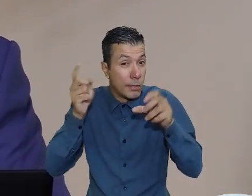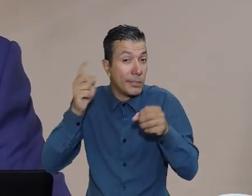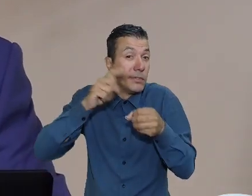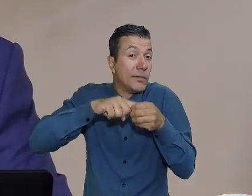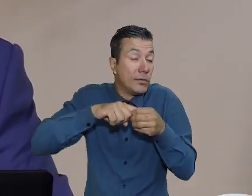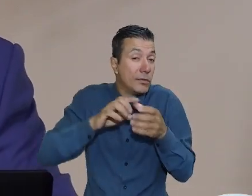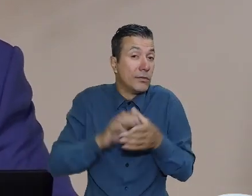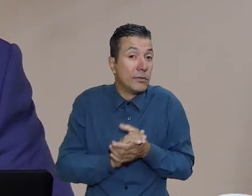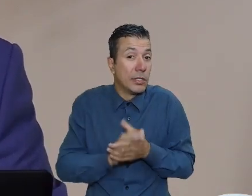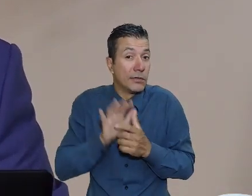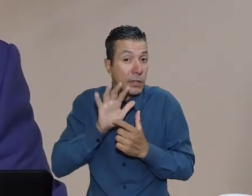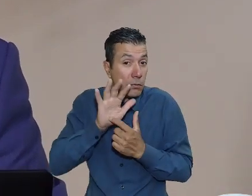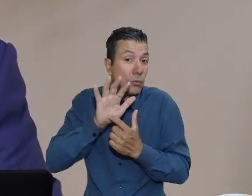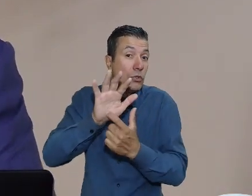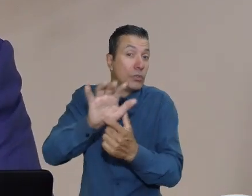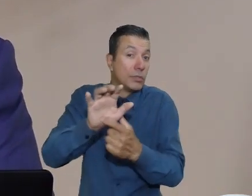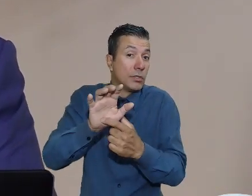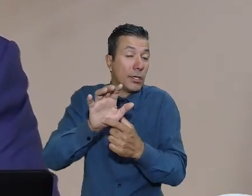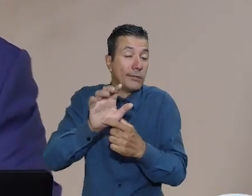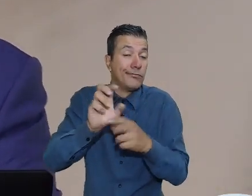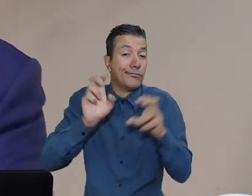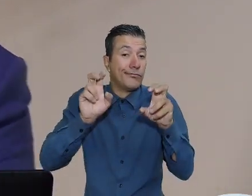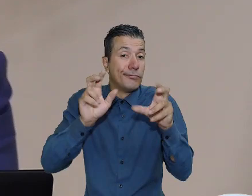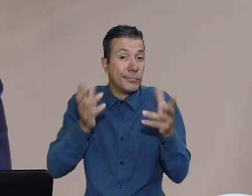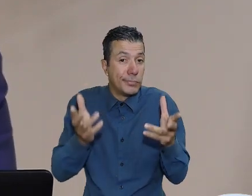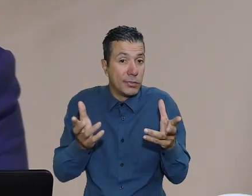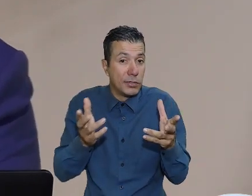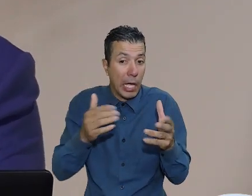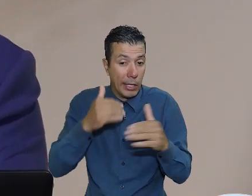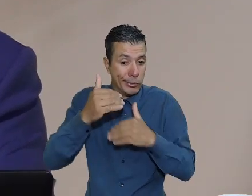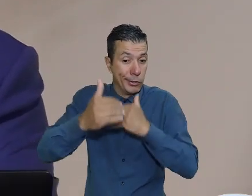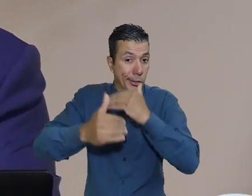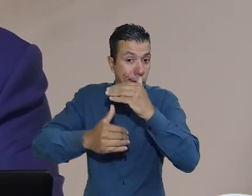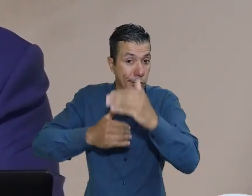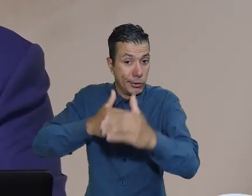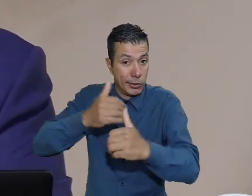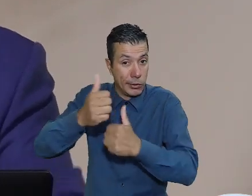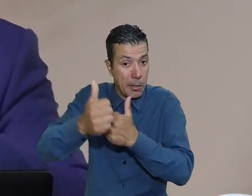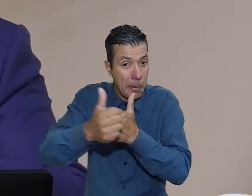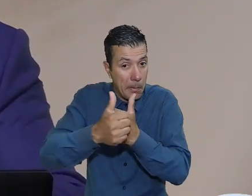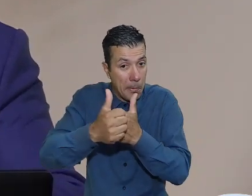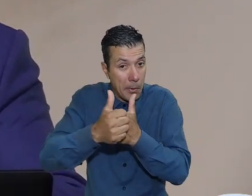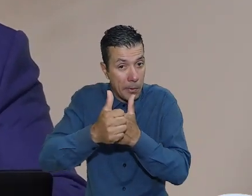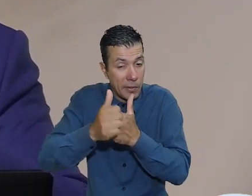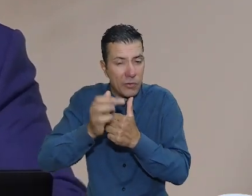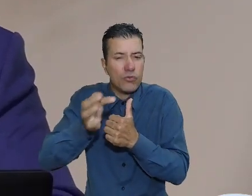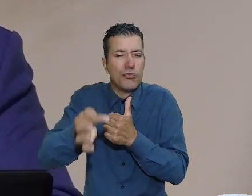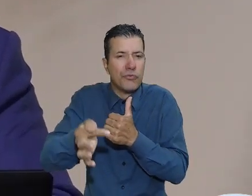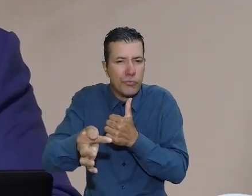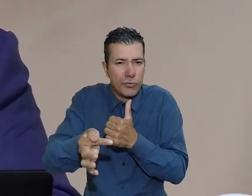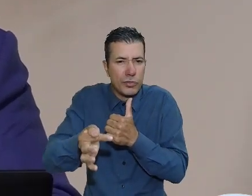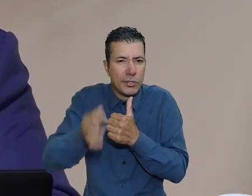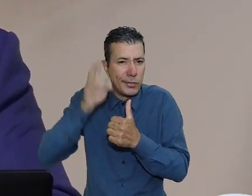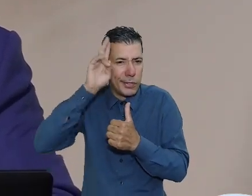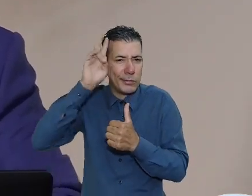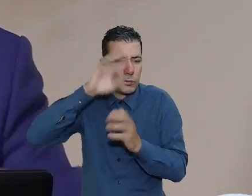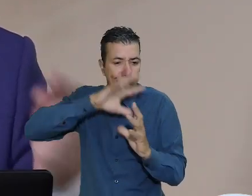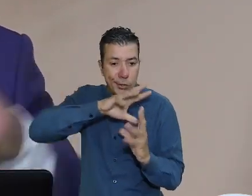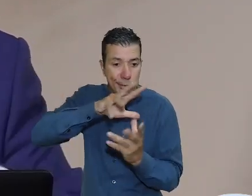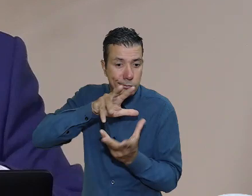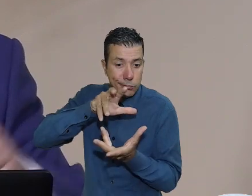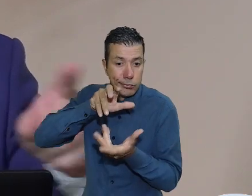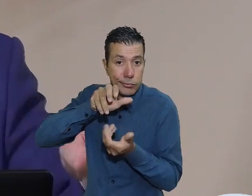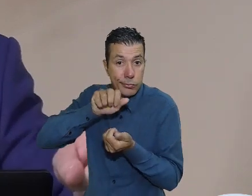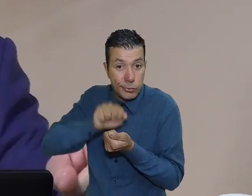voltar a reforçar esse assunto, falando que à medida que nós nos aproximarmos realmente dos últimos dias da história desse mundo,